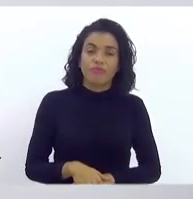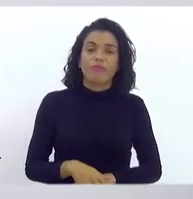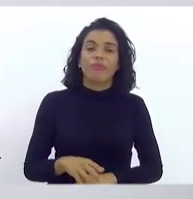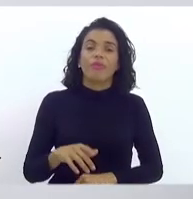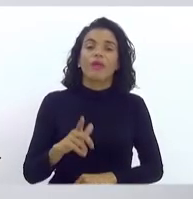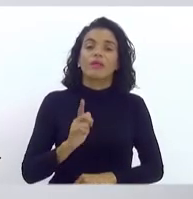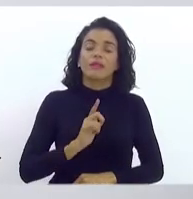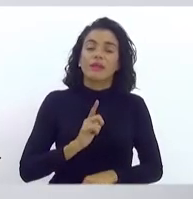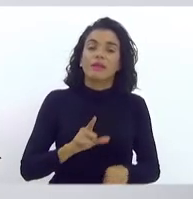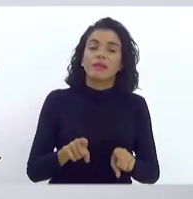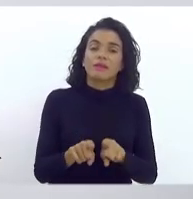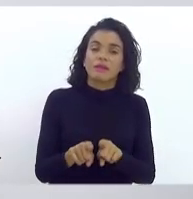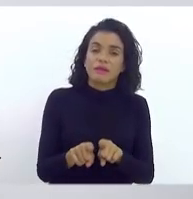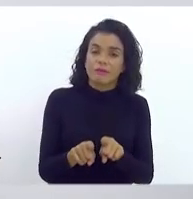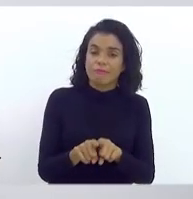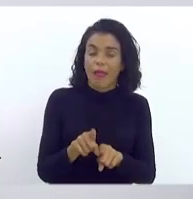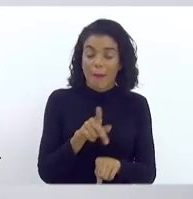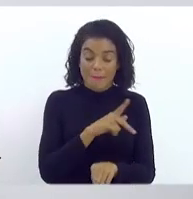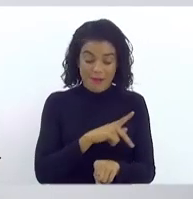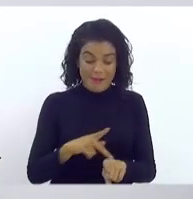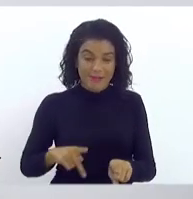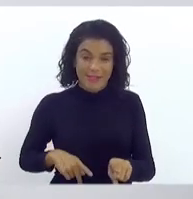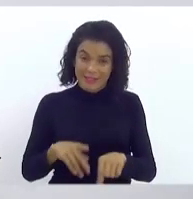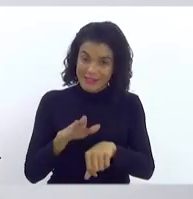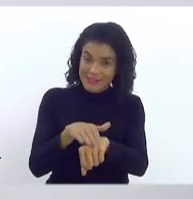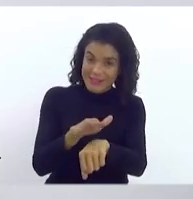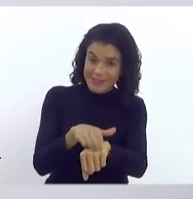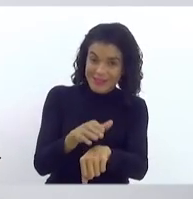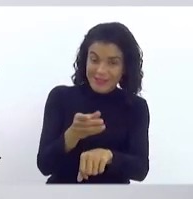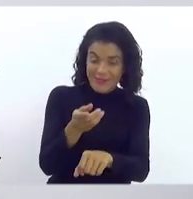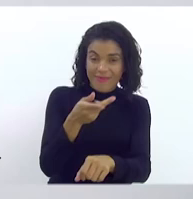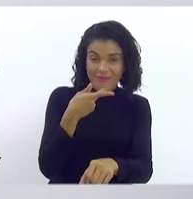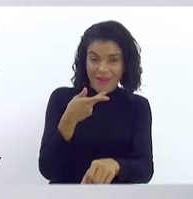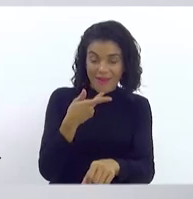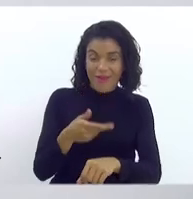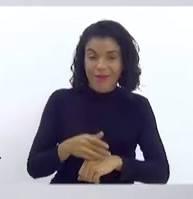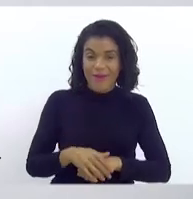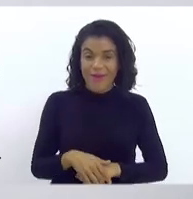gente tem também, a presidente falou, a gente tem